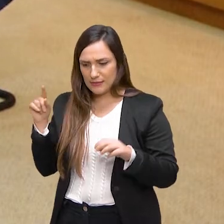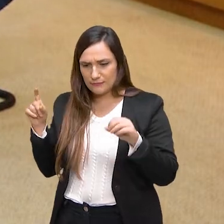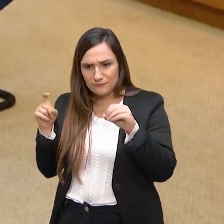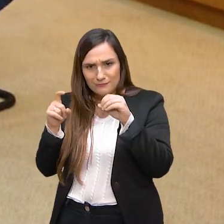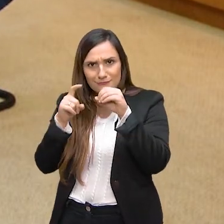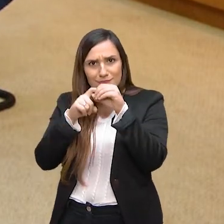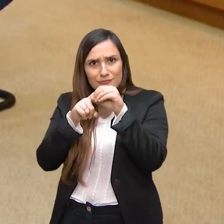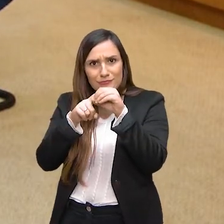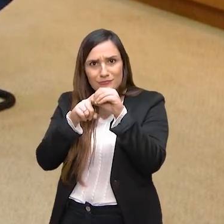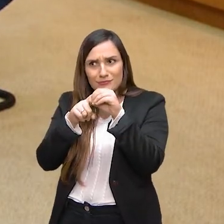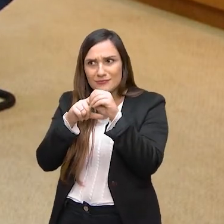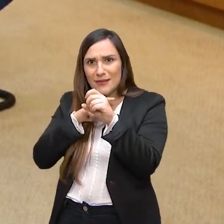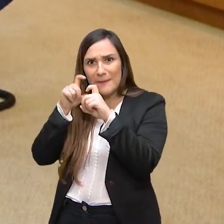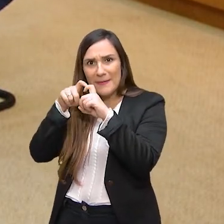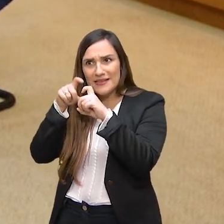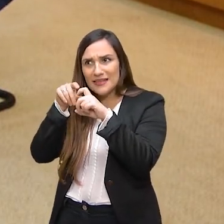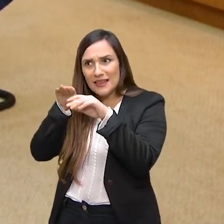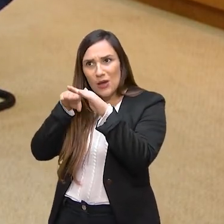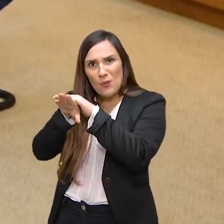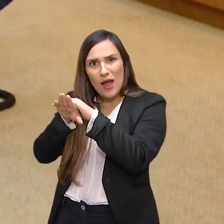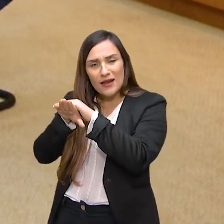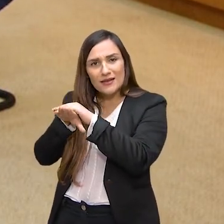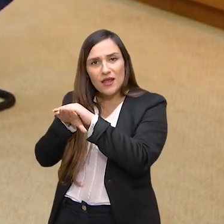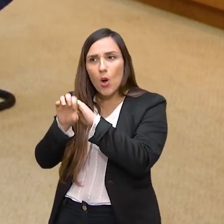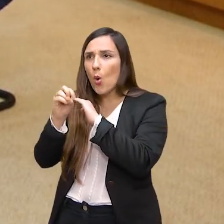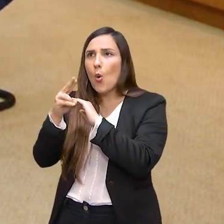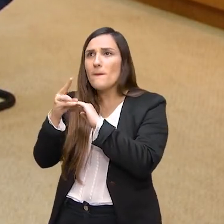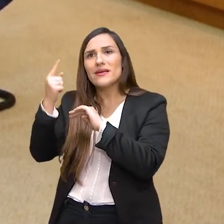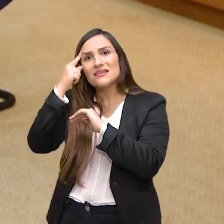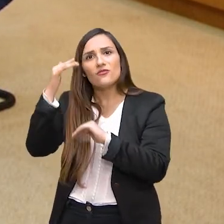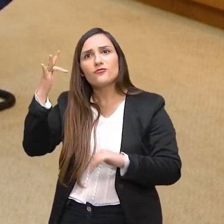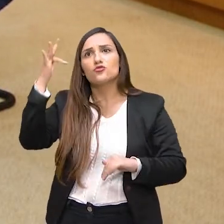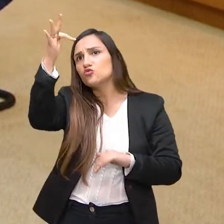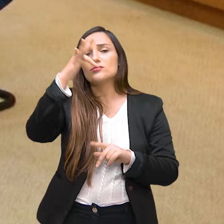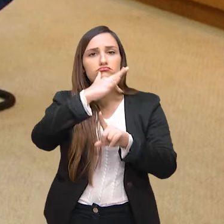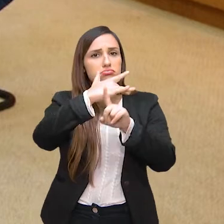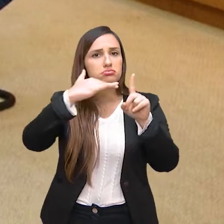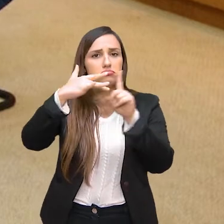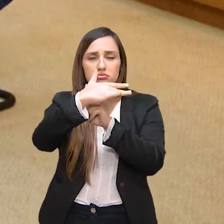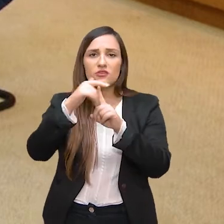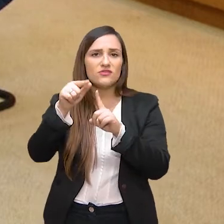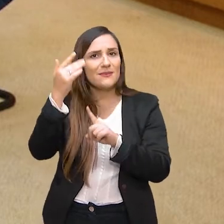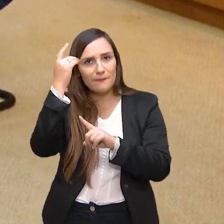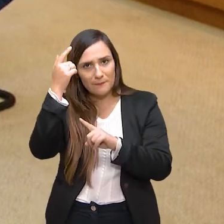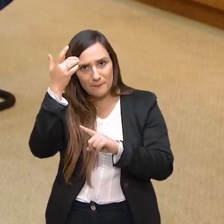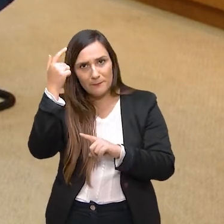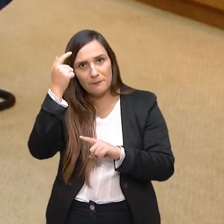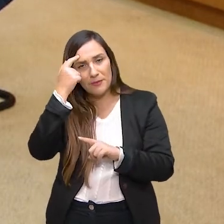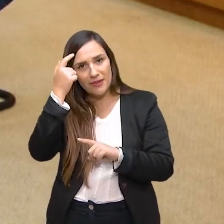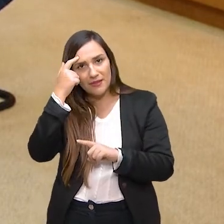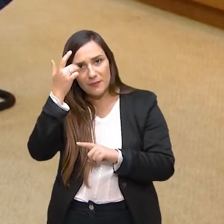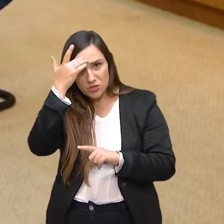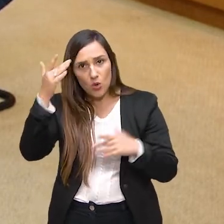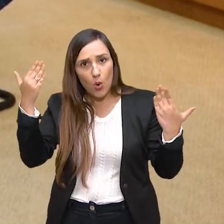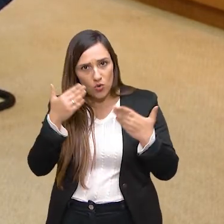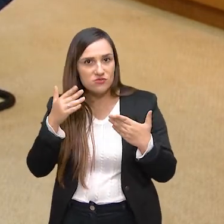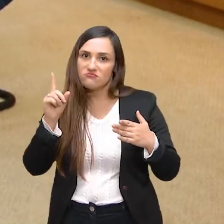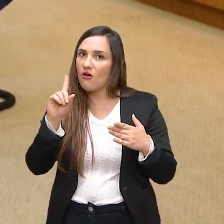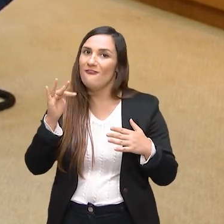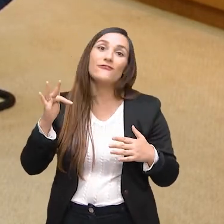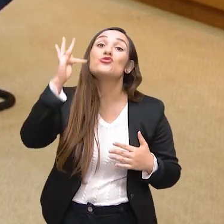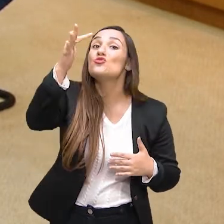você procura medidas judiciais para proteger o meio ambiente, você não está pensando nas pessoas vivas hoje, está pensando nas pessoas que estarão